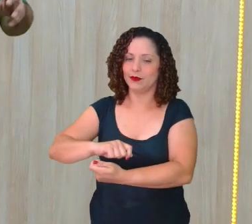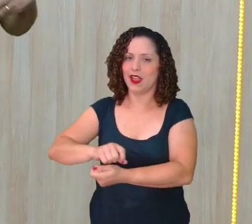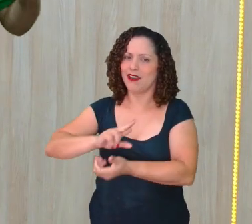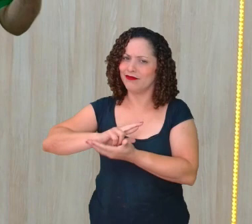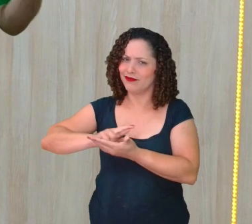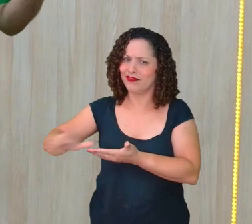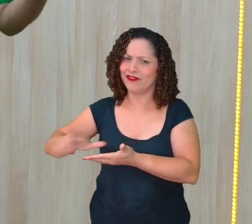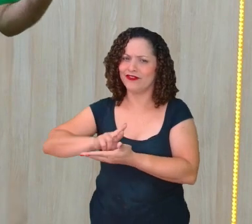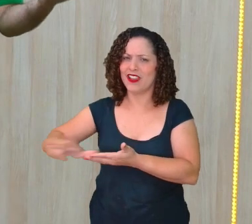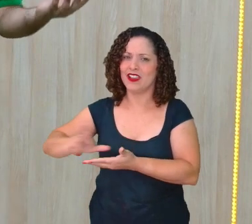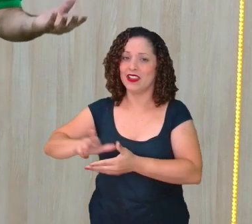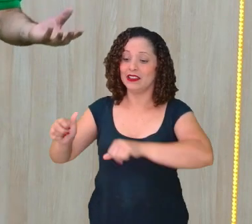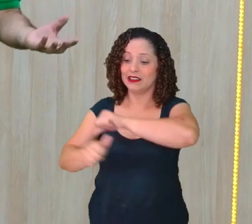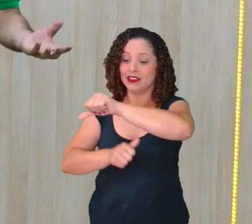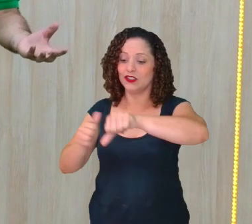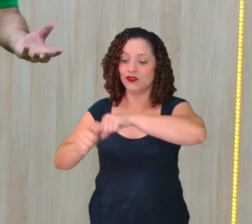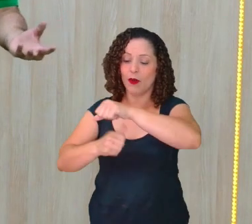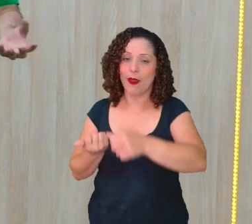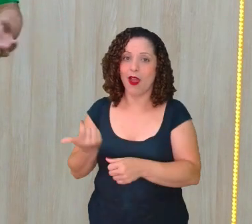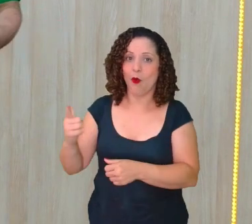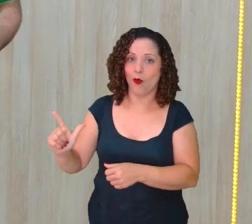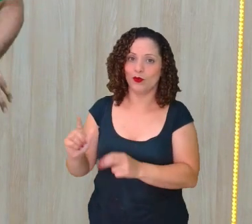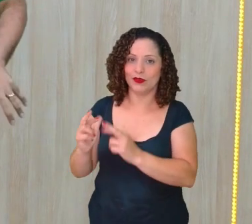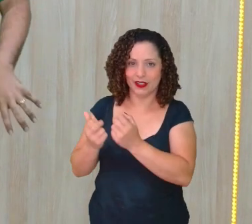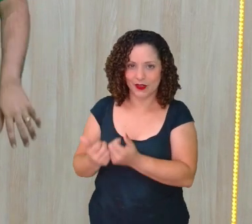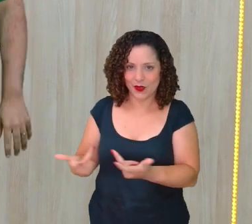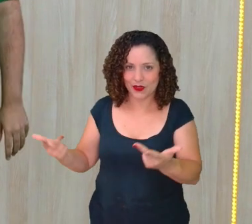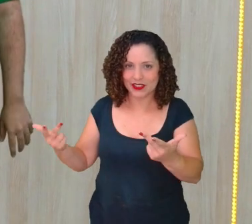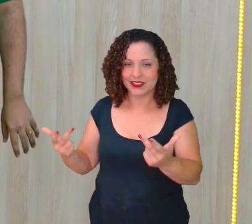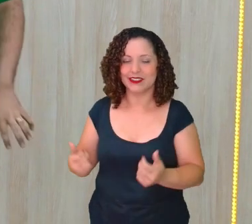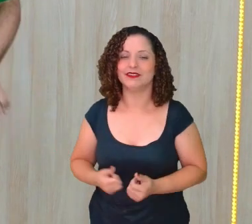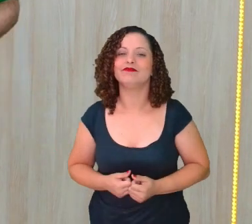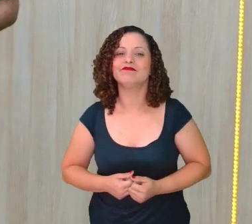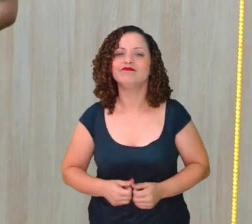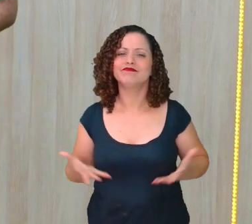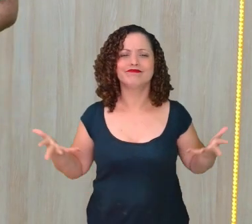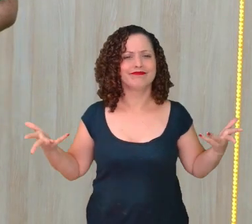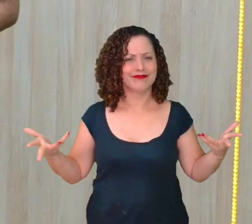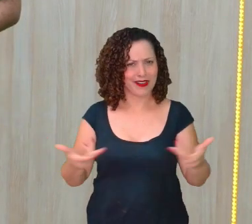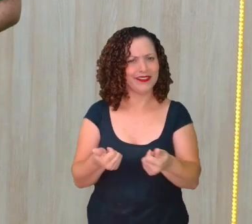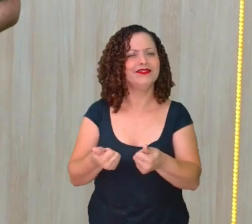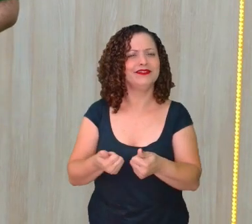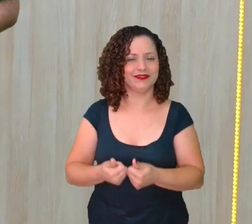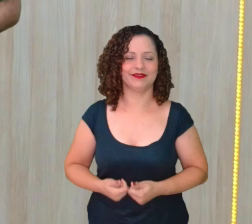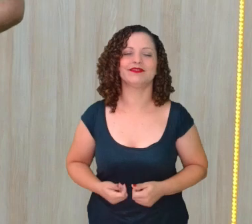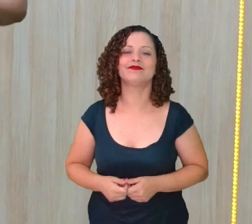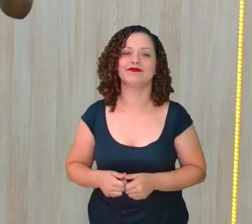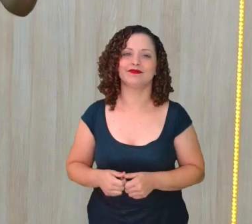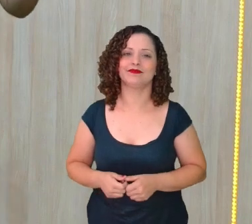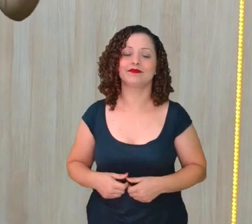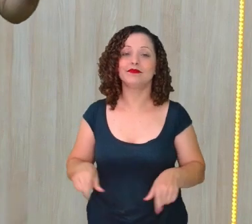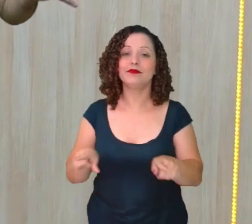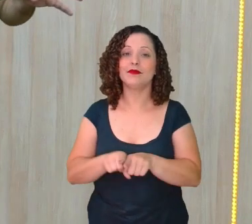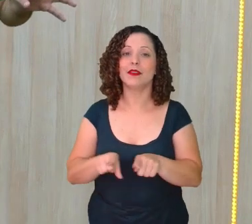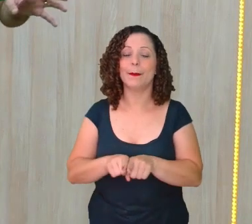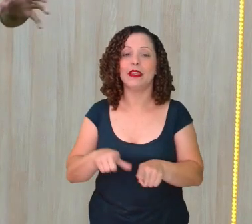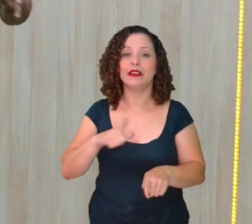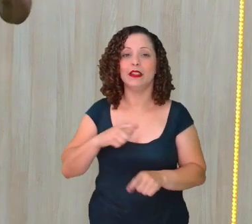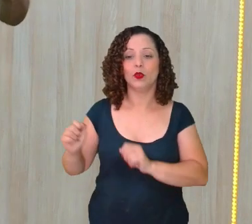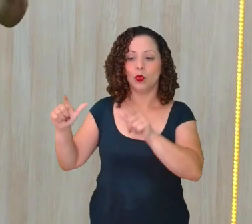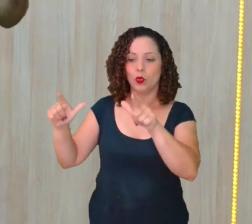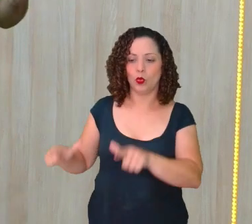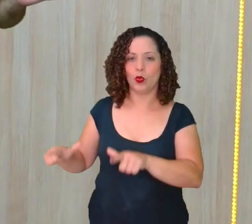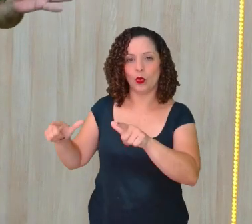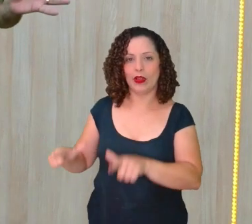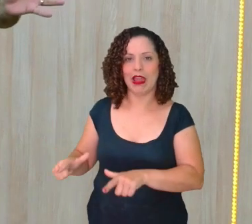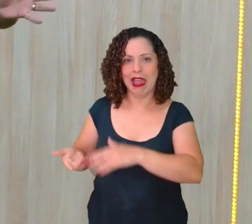e já virar outra coisa. Hein, professor Jorge? Que coisa maravilhosa, né, professor Jorge? E também tem a questão dos aterros sanitários, que também não